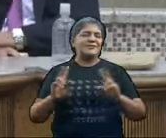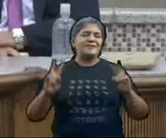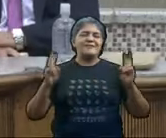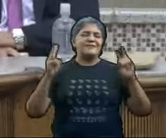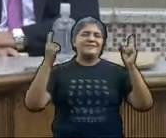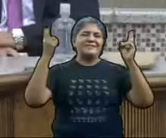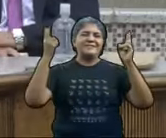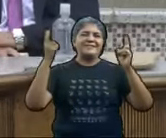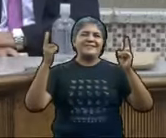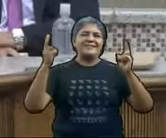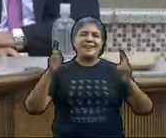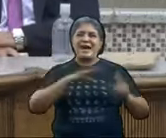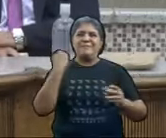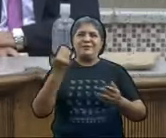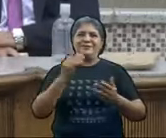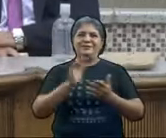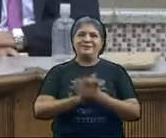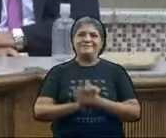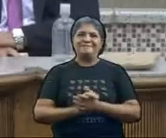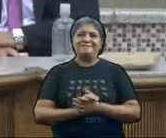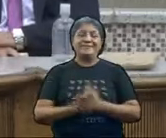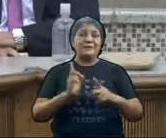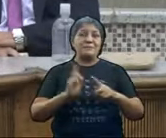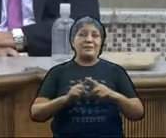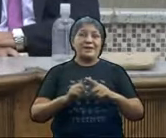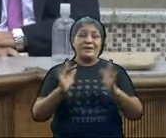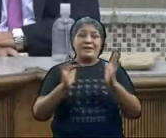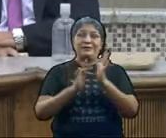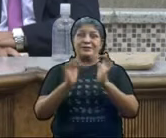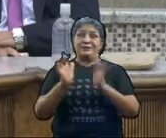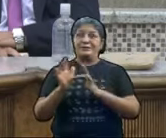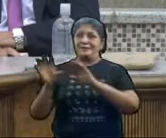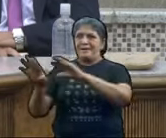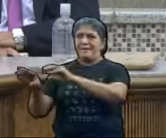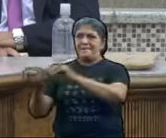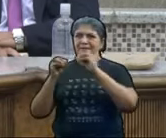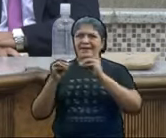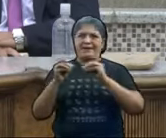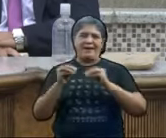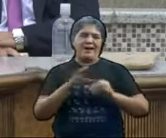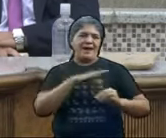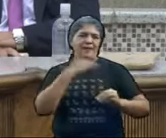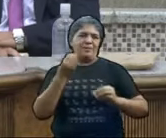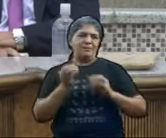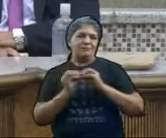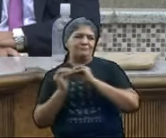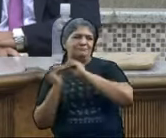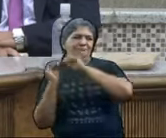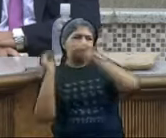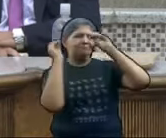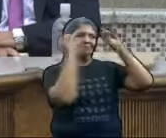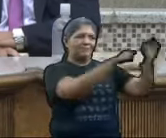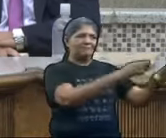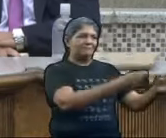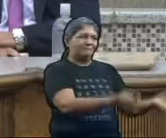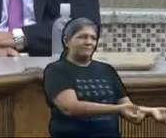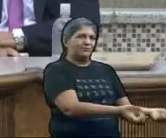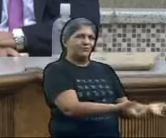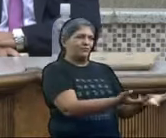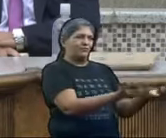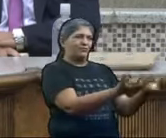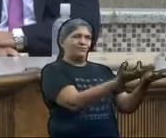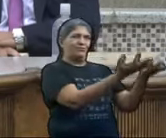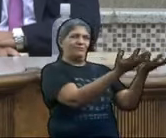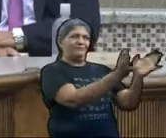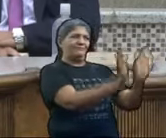lá. Irmãos, mas eu gostaria de terminar esta noite dizendo para os irmãos, por que que o céu é importante? Por que que essa cidade